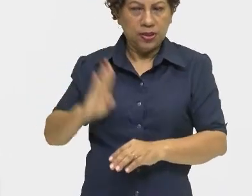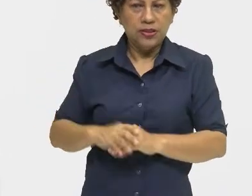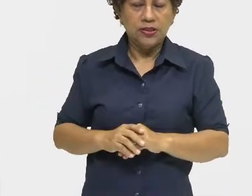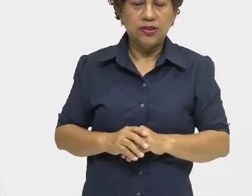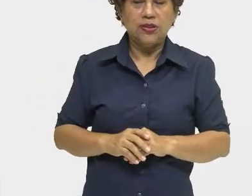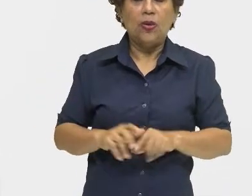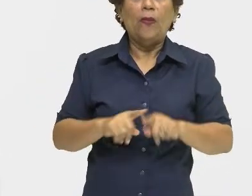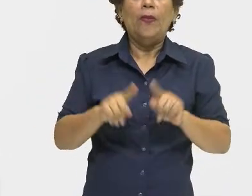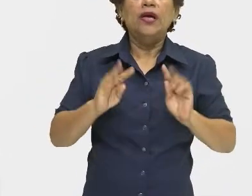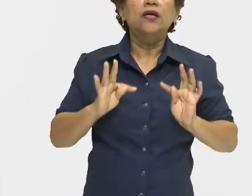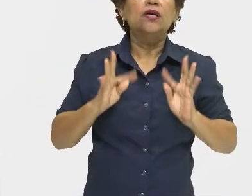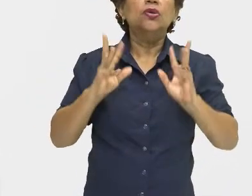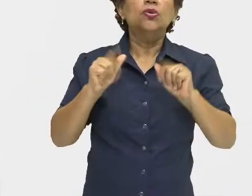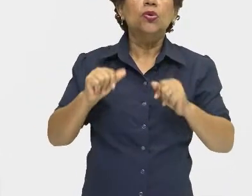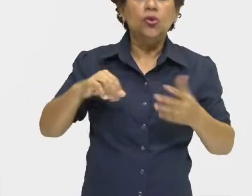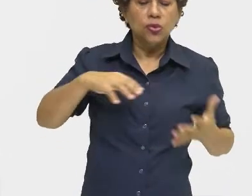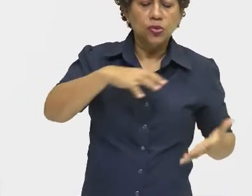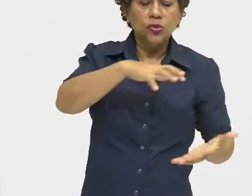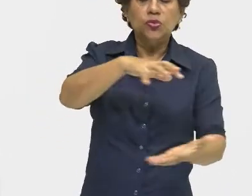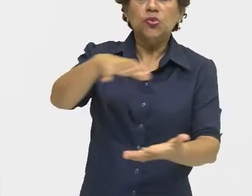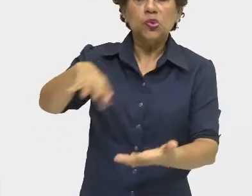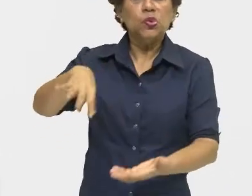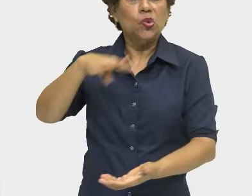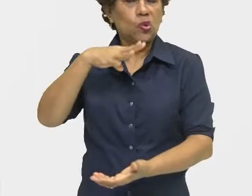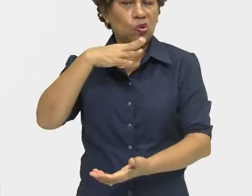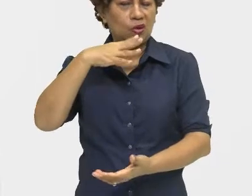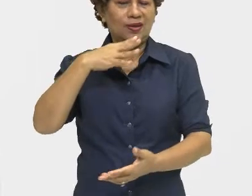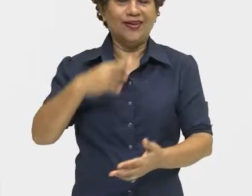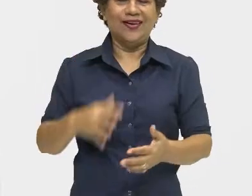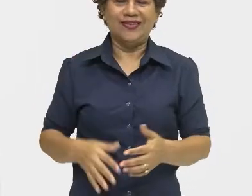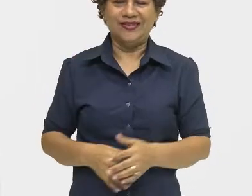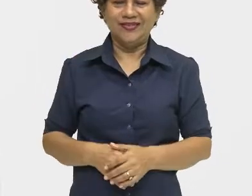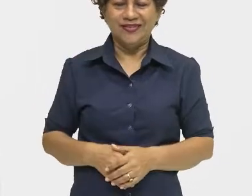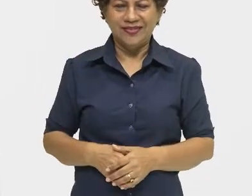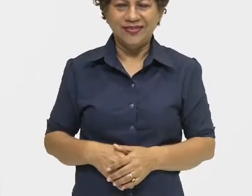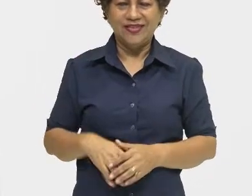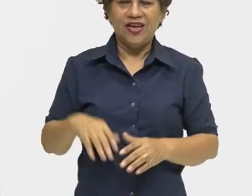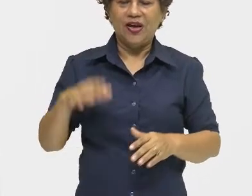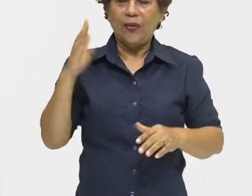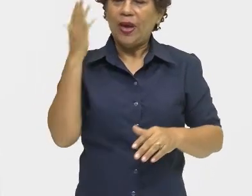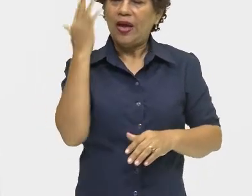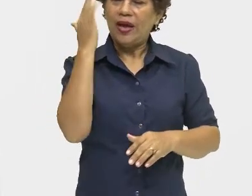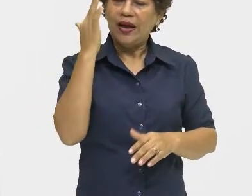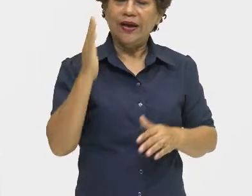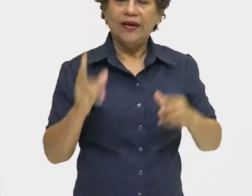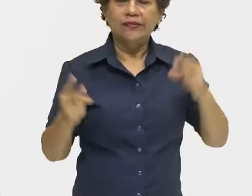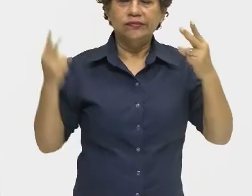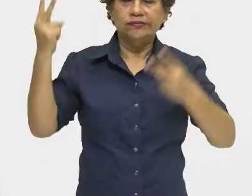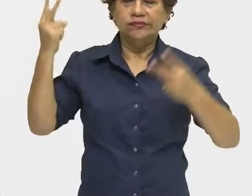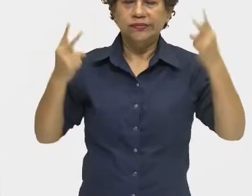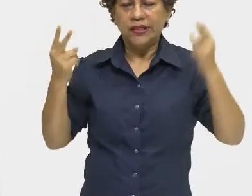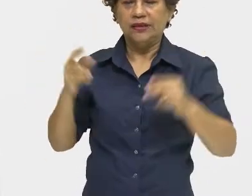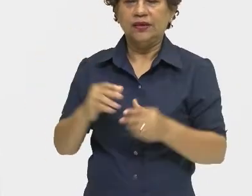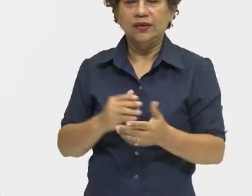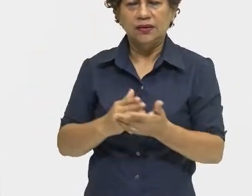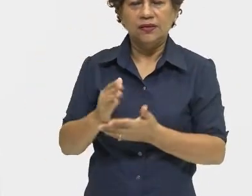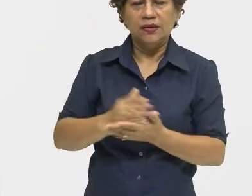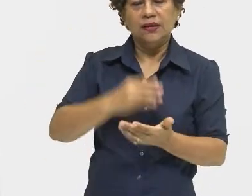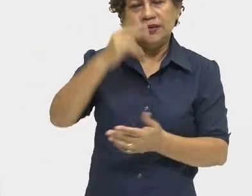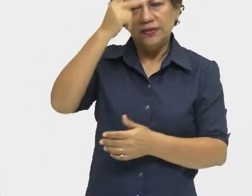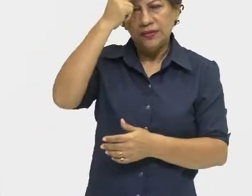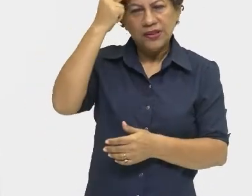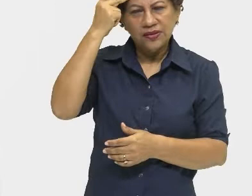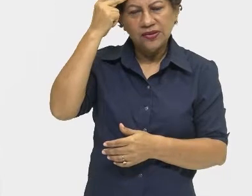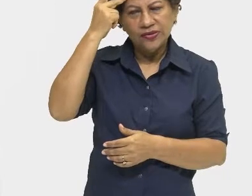mundo, inclusive saudades de carnaval. A pandemia está deixando a gente um pouco sem carnaval, né? Mas calma, que tudo a seu tempo